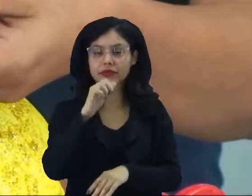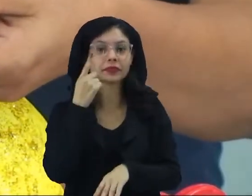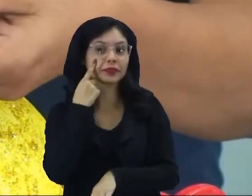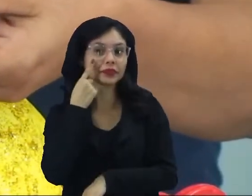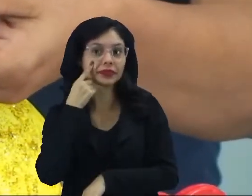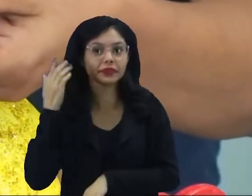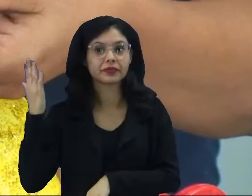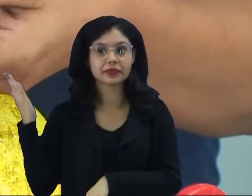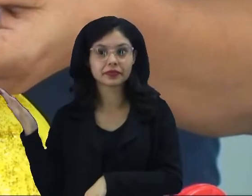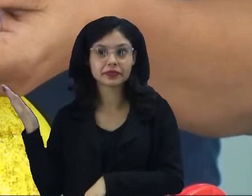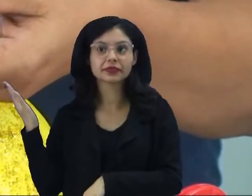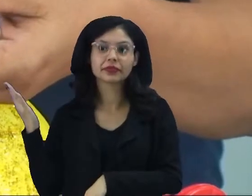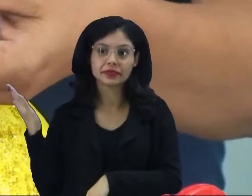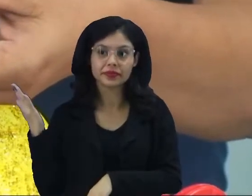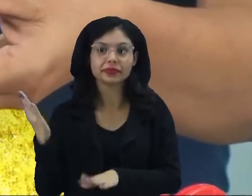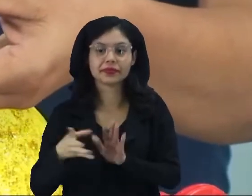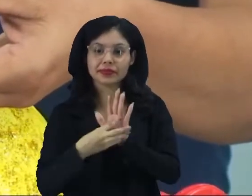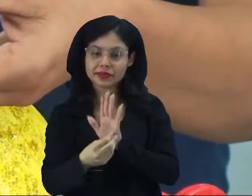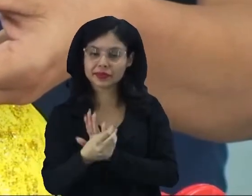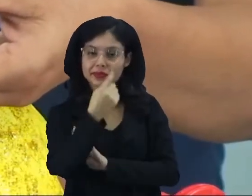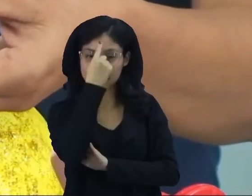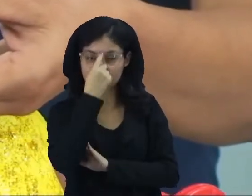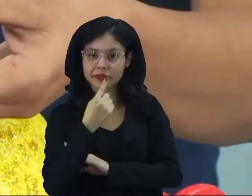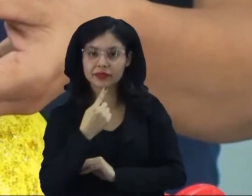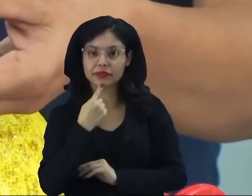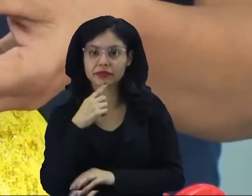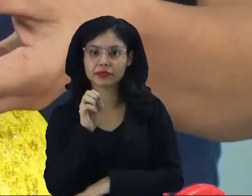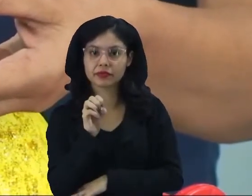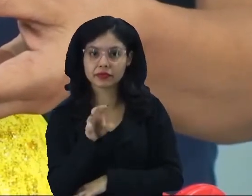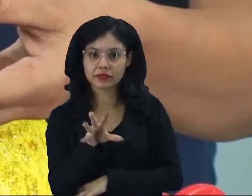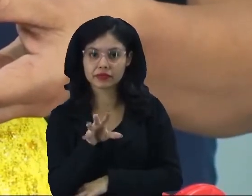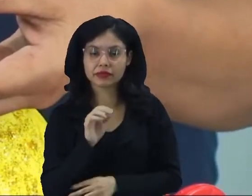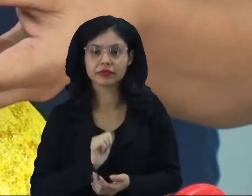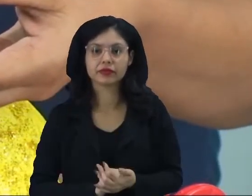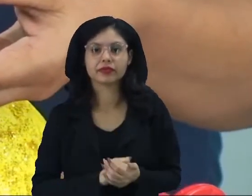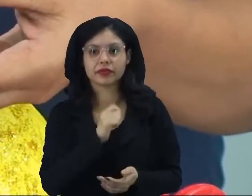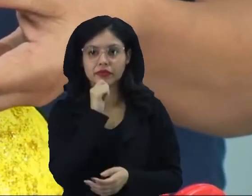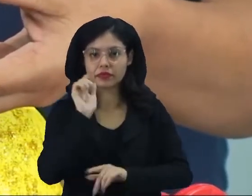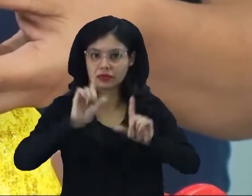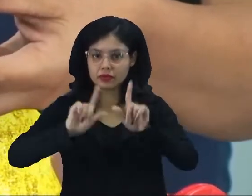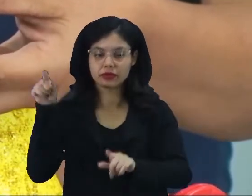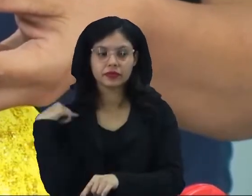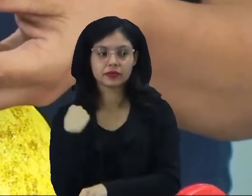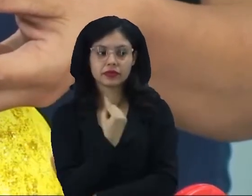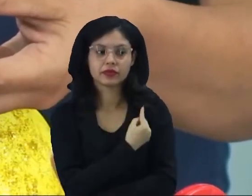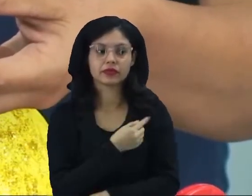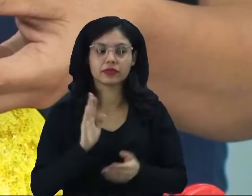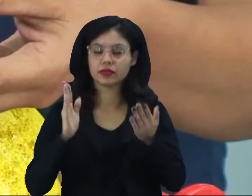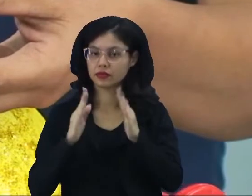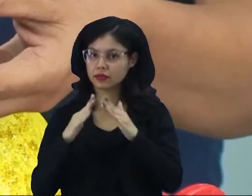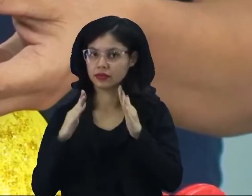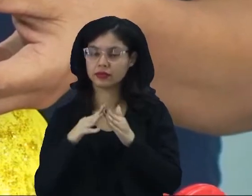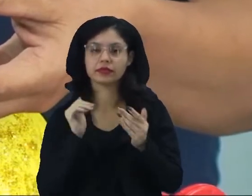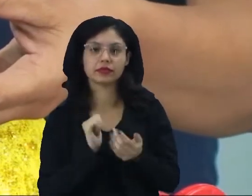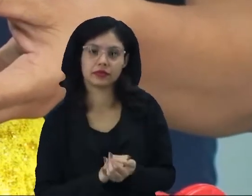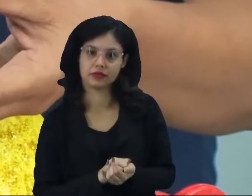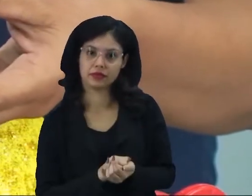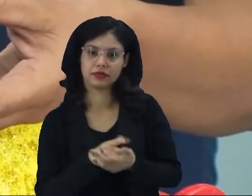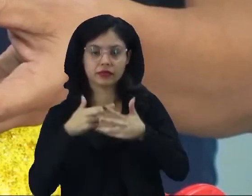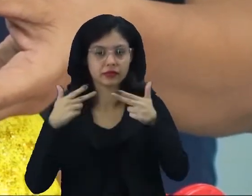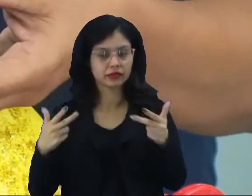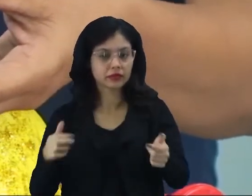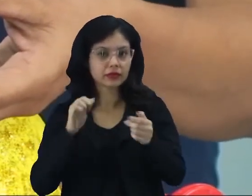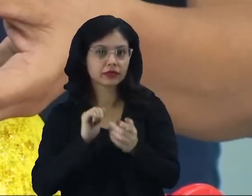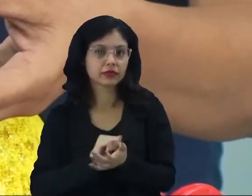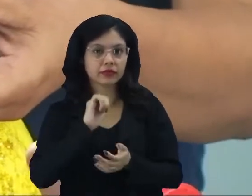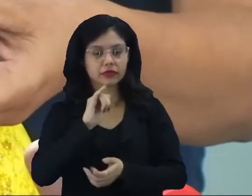olha só, ela transmite luz. Então, a TV, né, a nossa televisão da nossa casa, é um